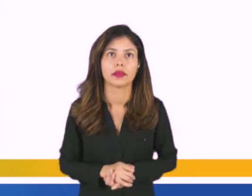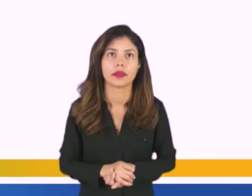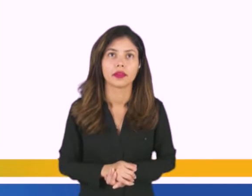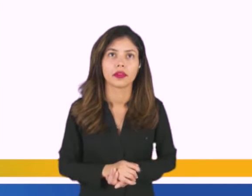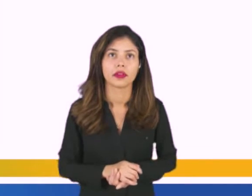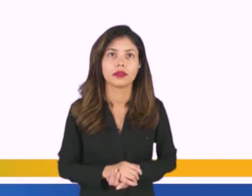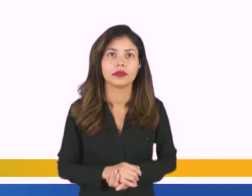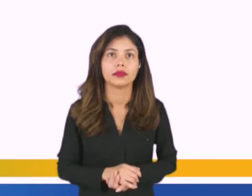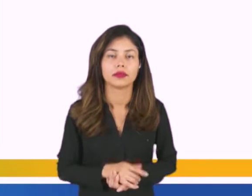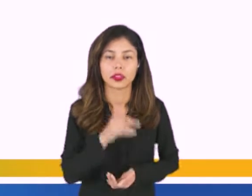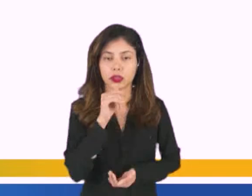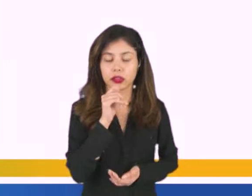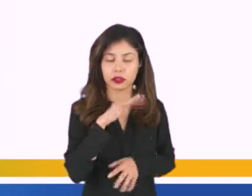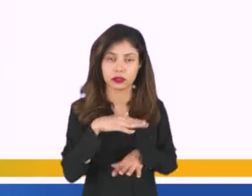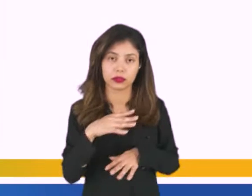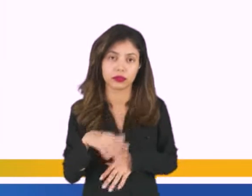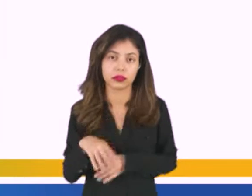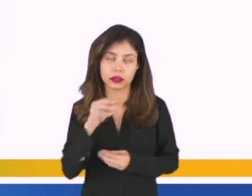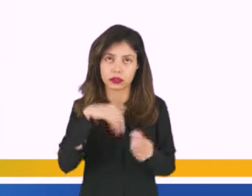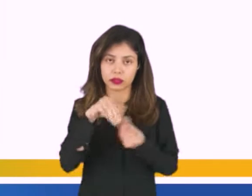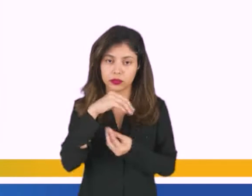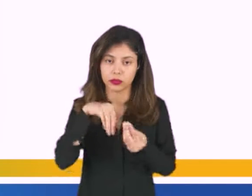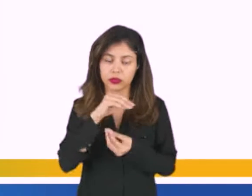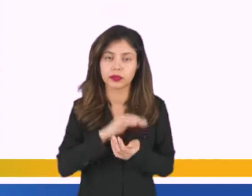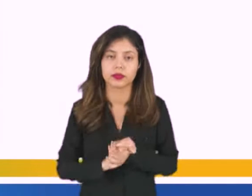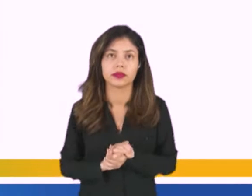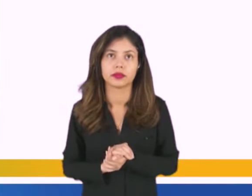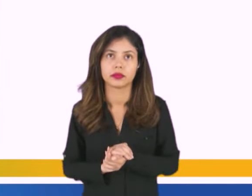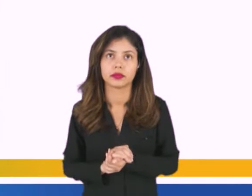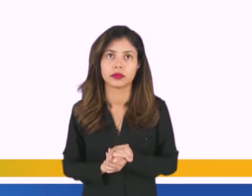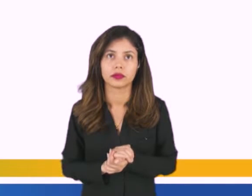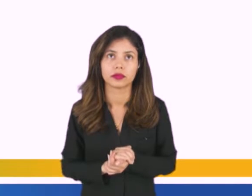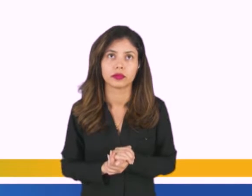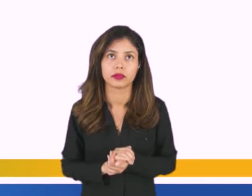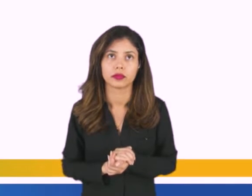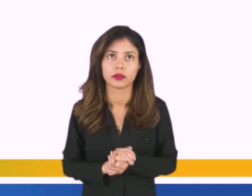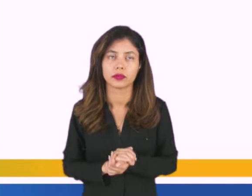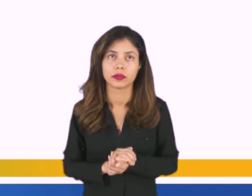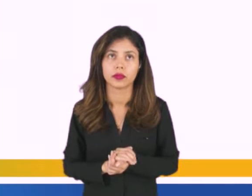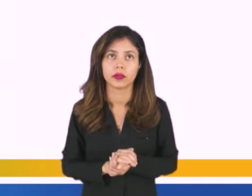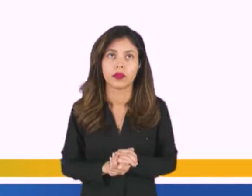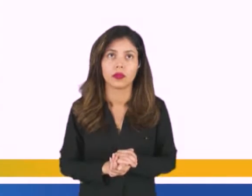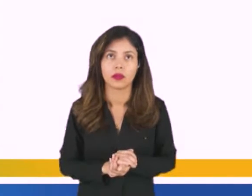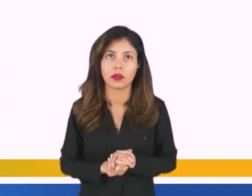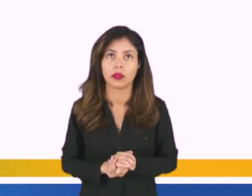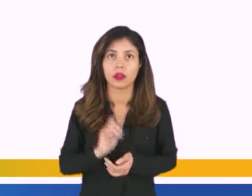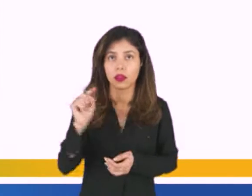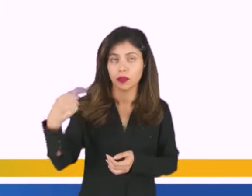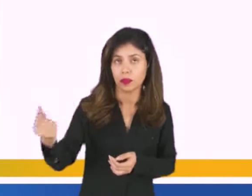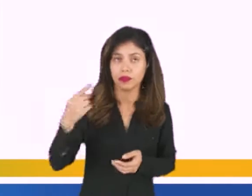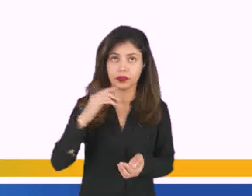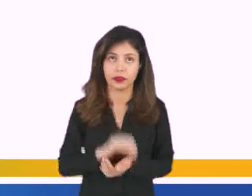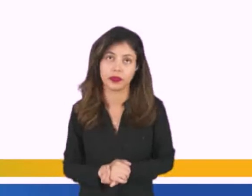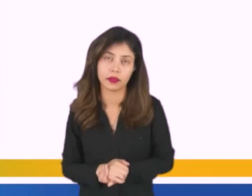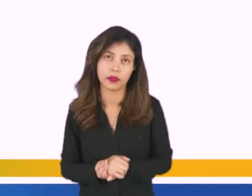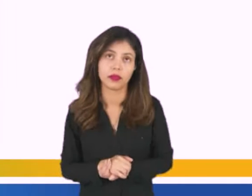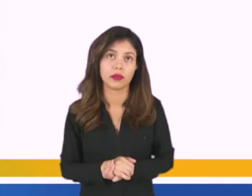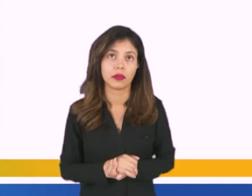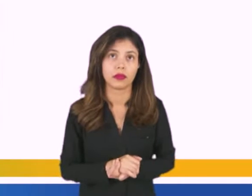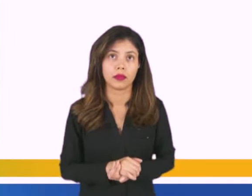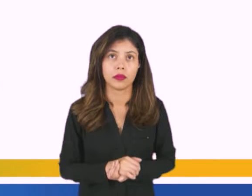Azulada. A água vai ficar azulada porque ela vai se misturar, porque ela é polar. E logo em seguida, na proveta